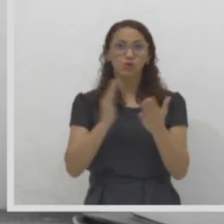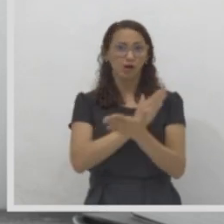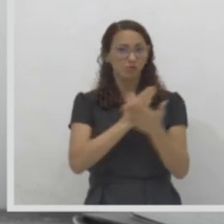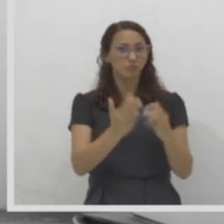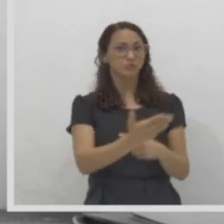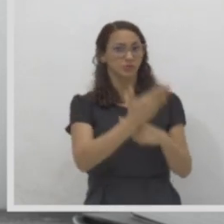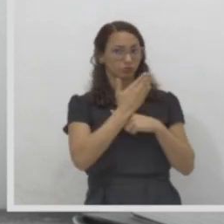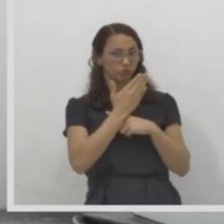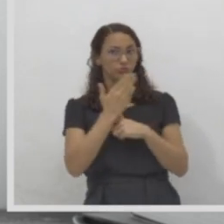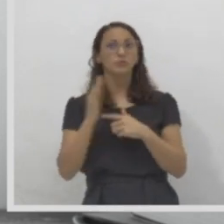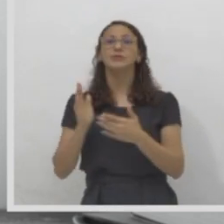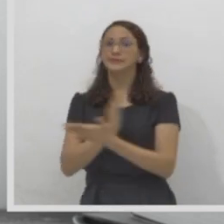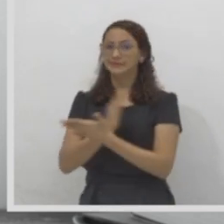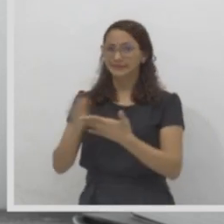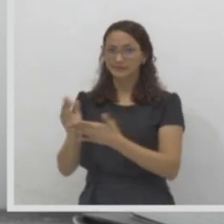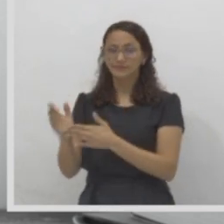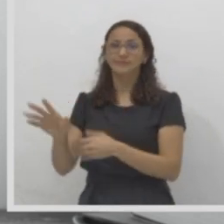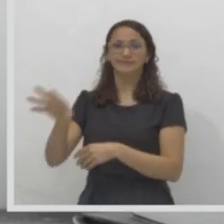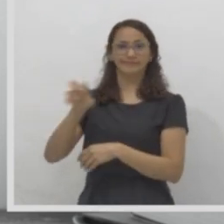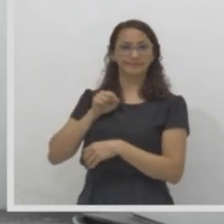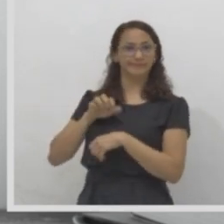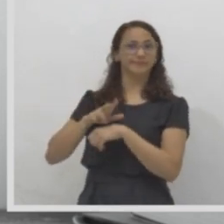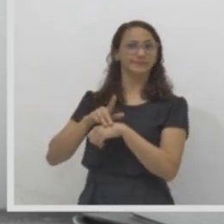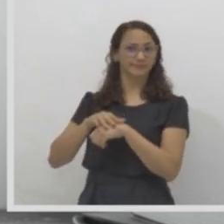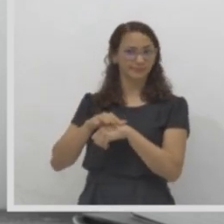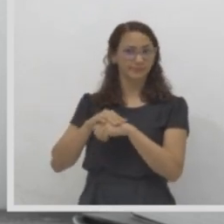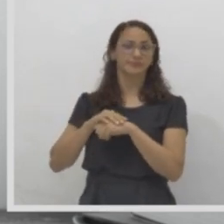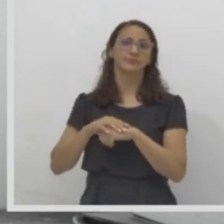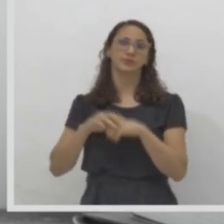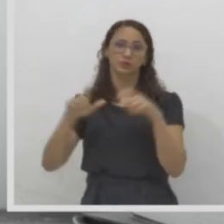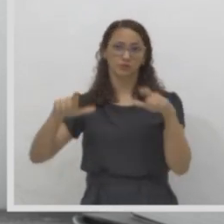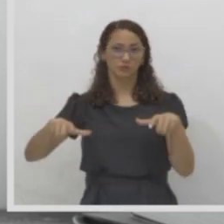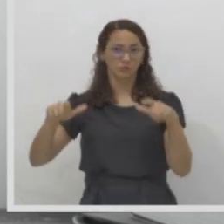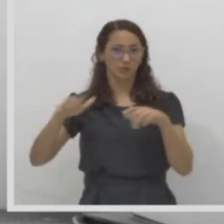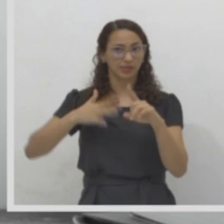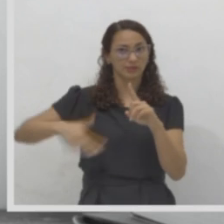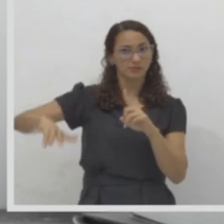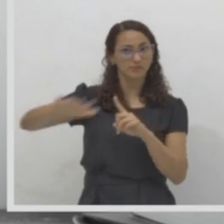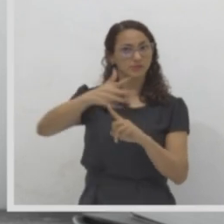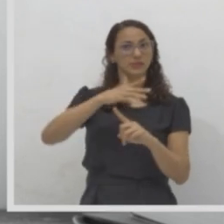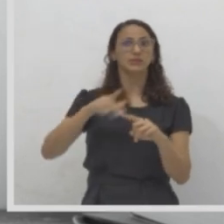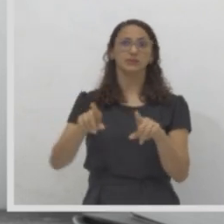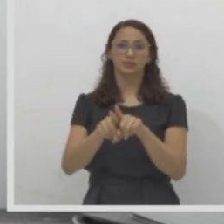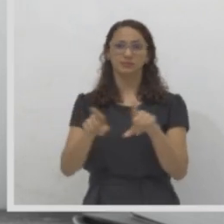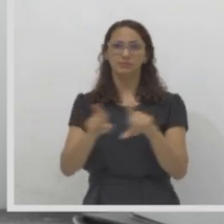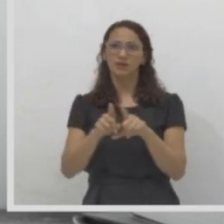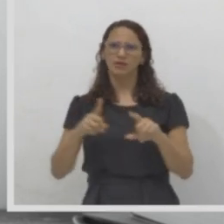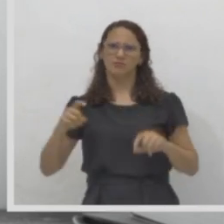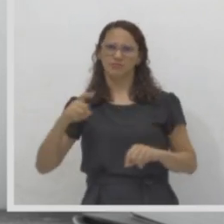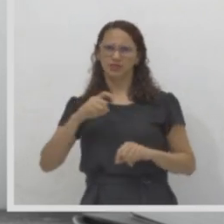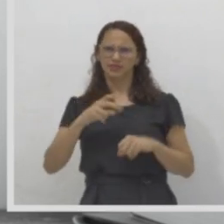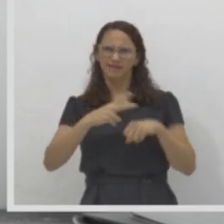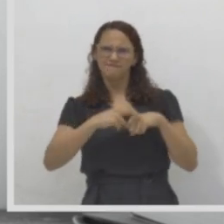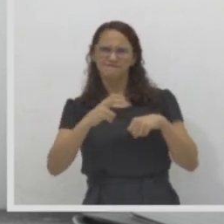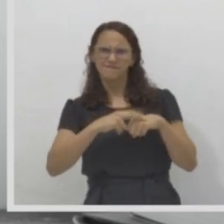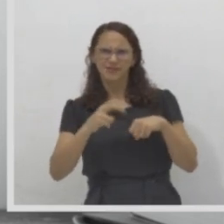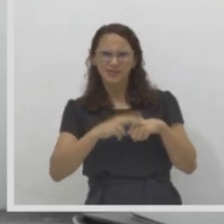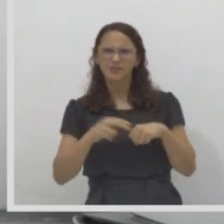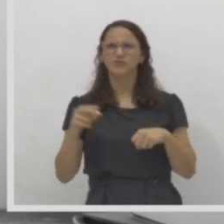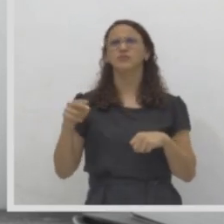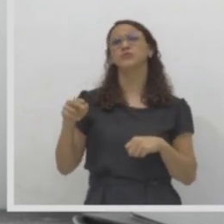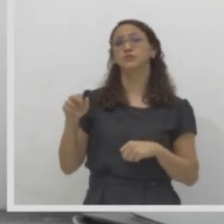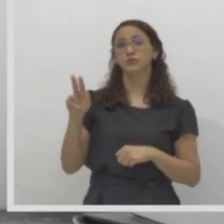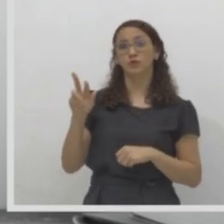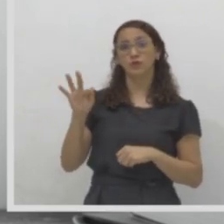ou prejuízos às pessoas ou ao ambiente. Alguns exemplos de micro-organismos são bactérias, vírus, fungos e protozoários.